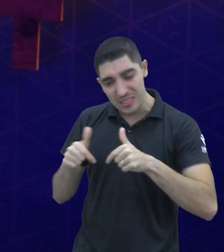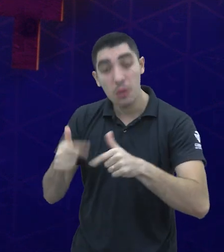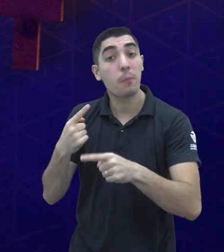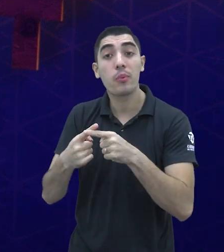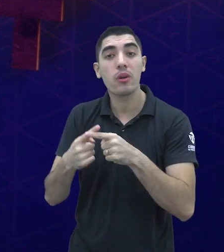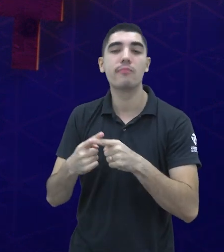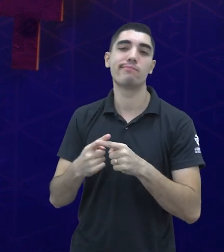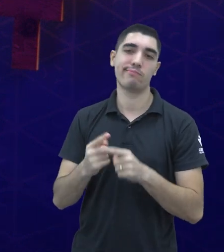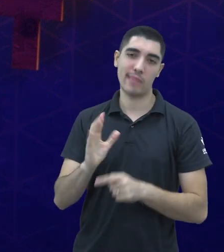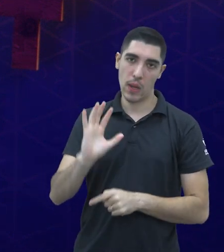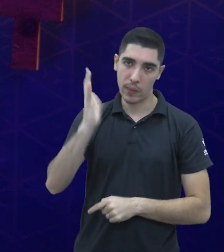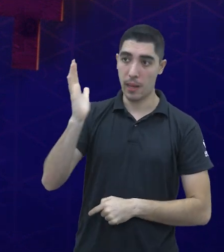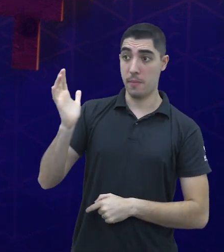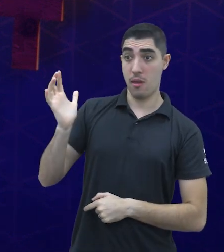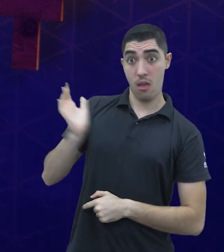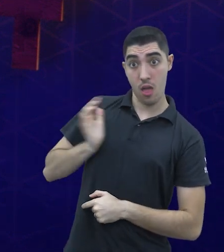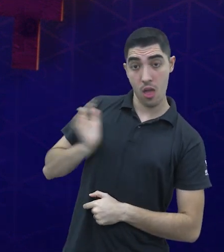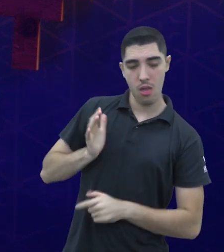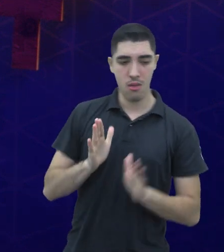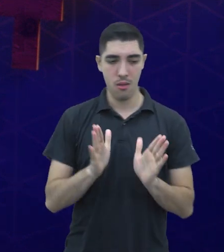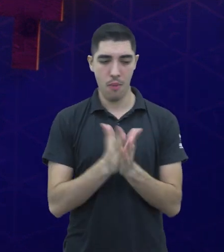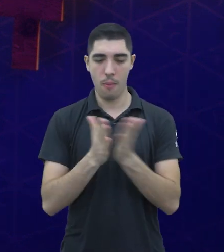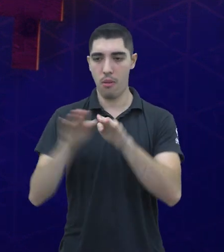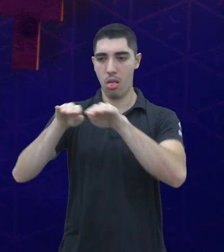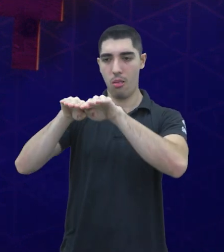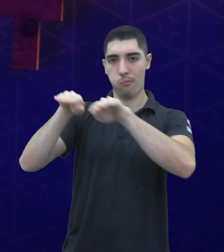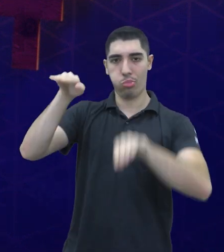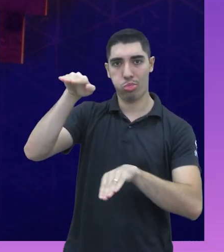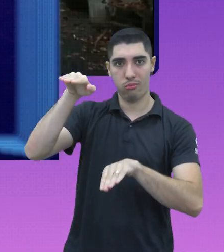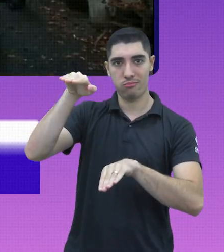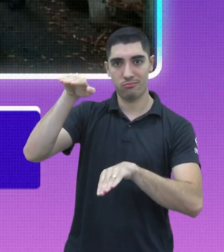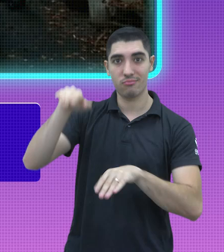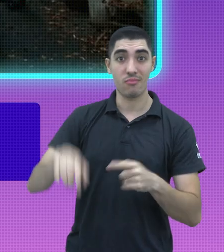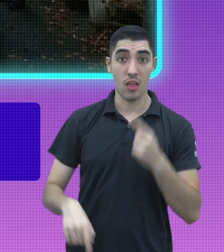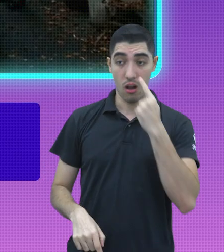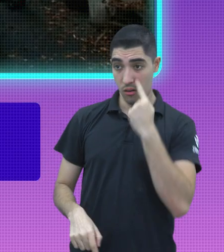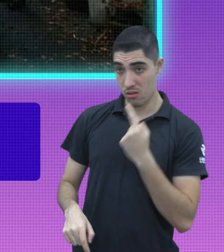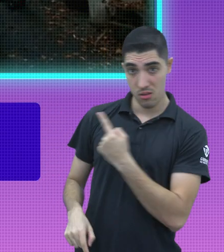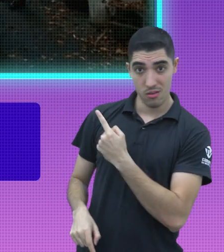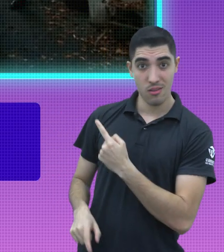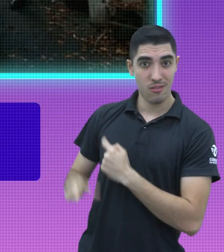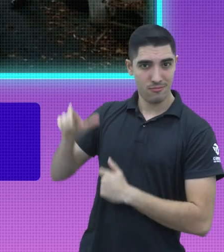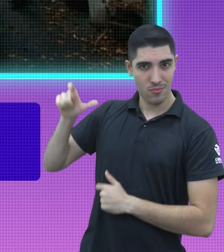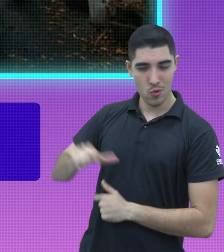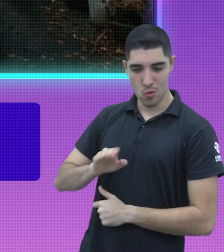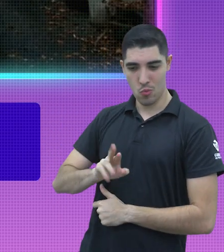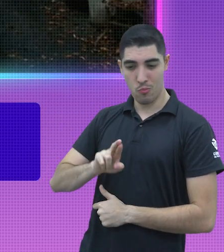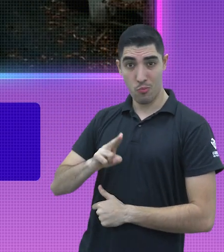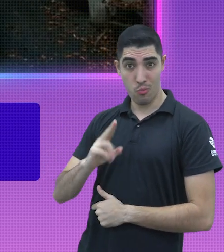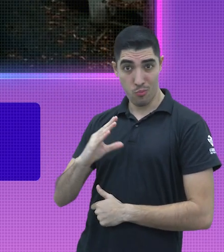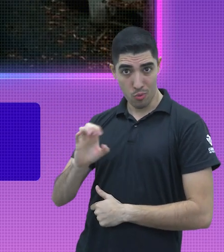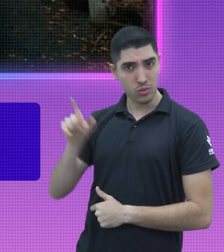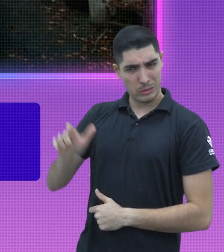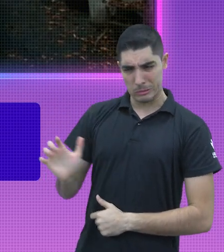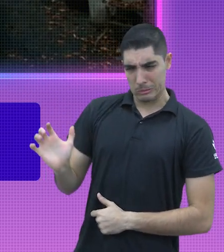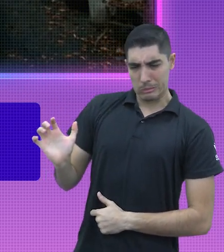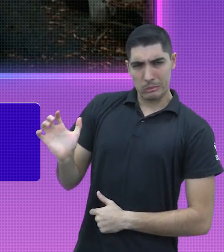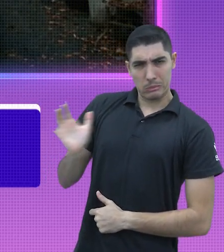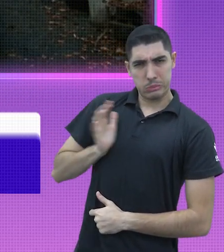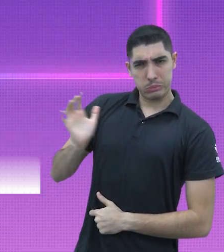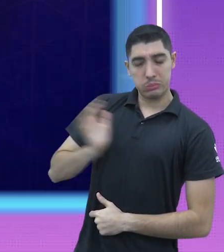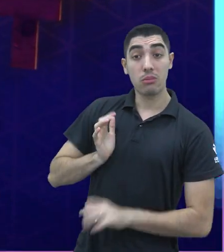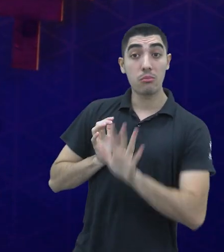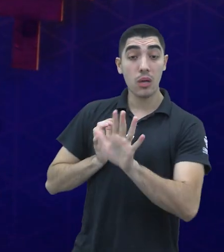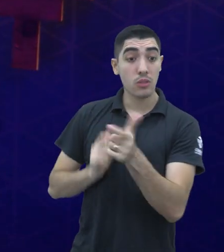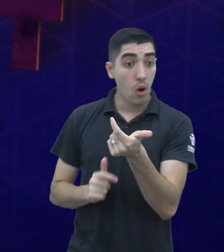a desigualdade social. Então, tem muita gente podre de rico, como o Bruce Wayne, que é o Batman, mas